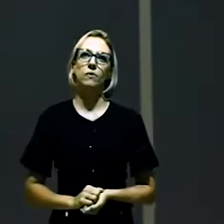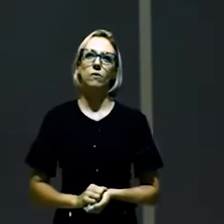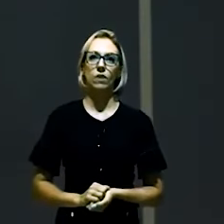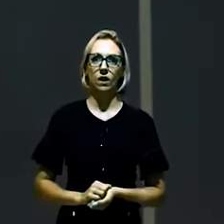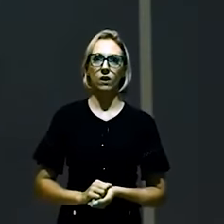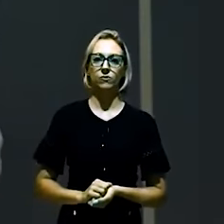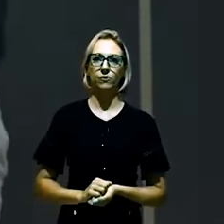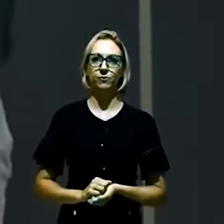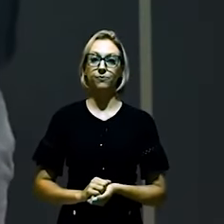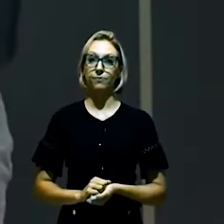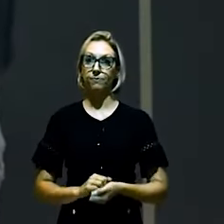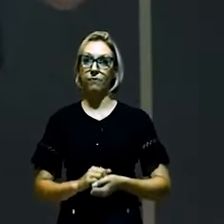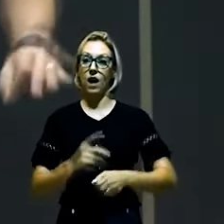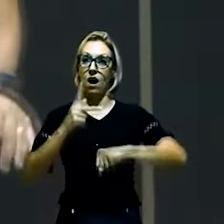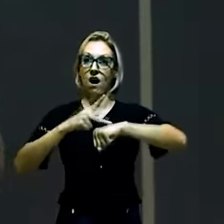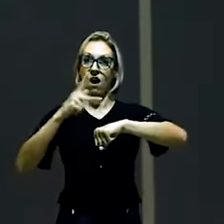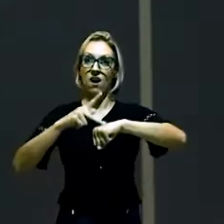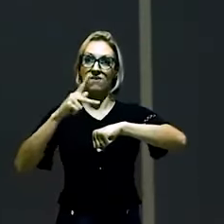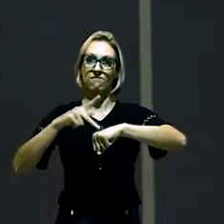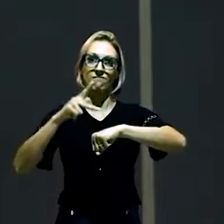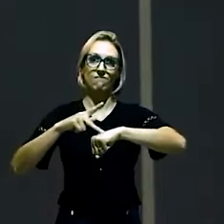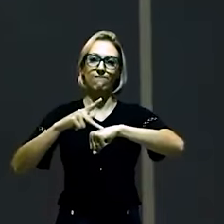tão comum como as pedras que estão na rua.